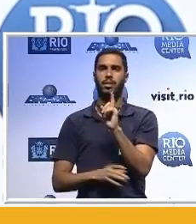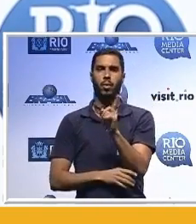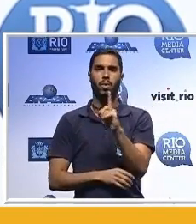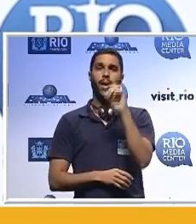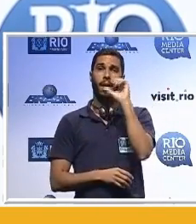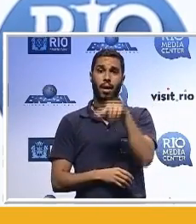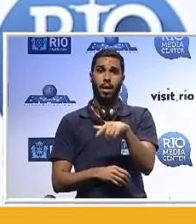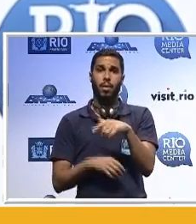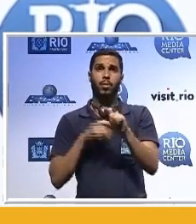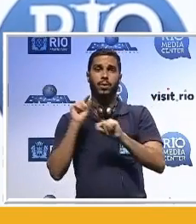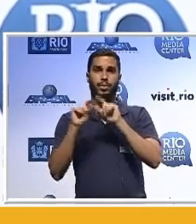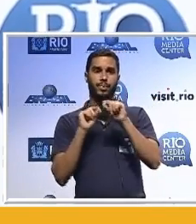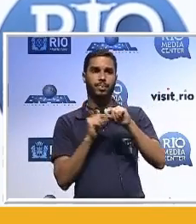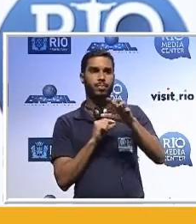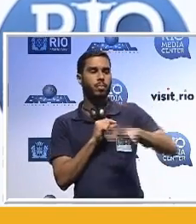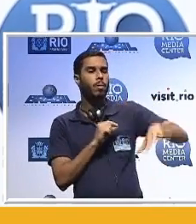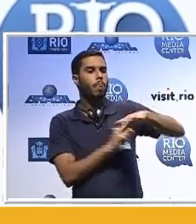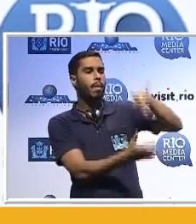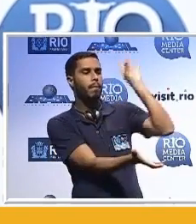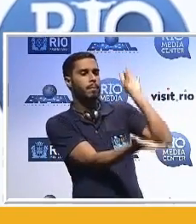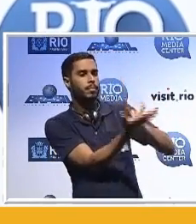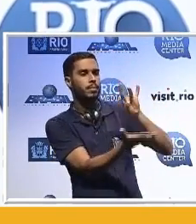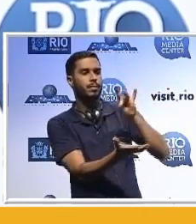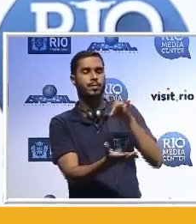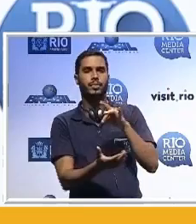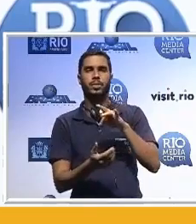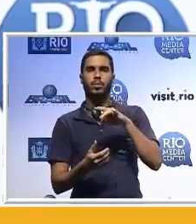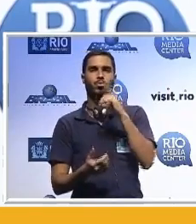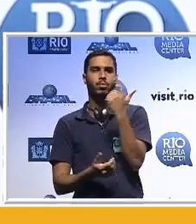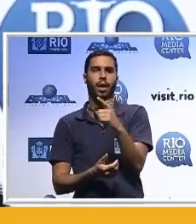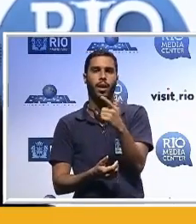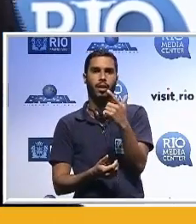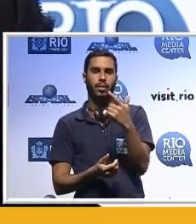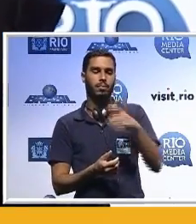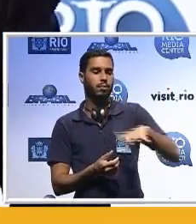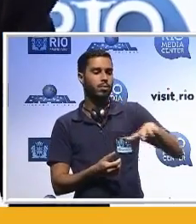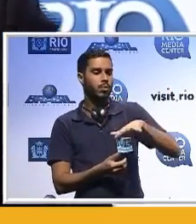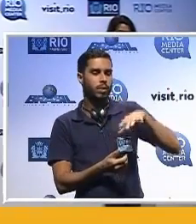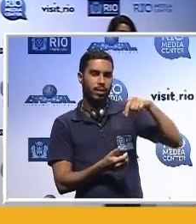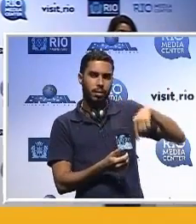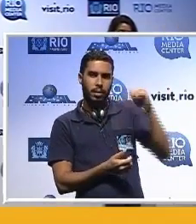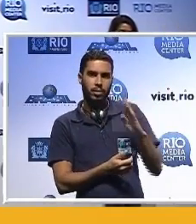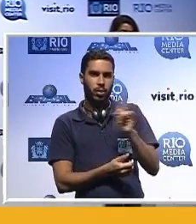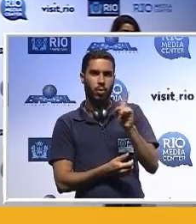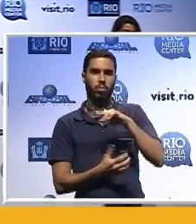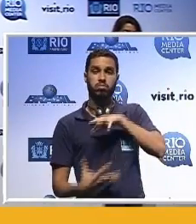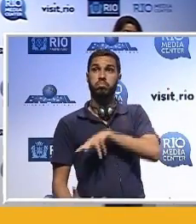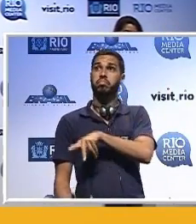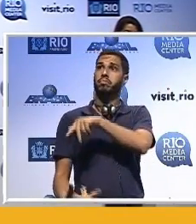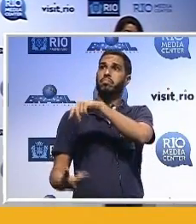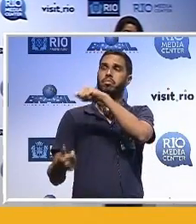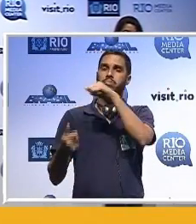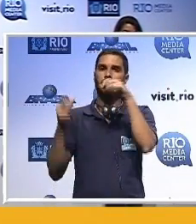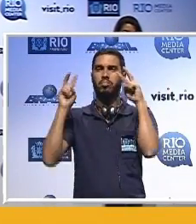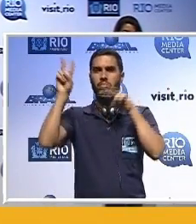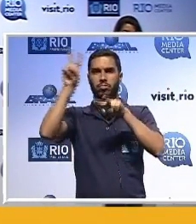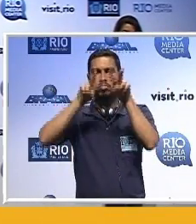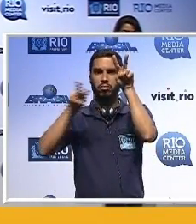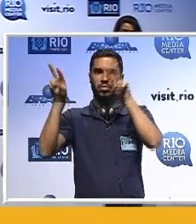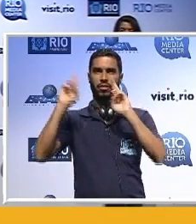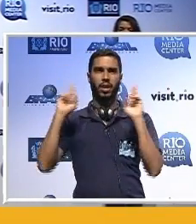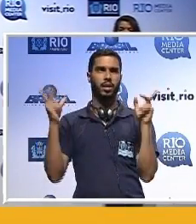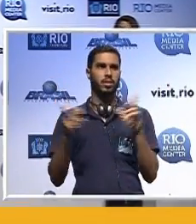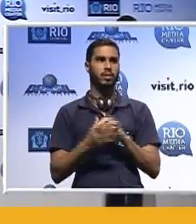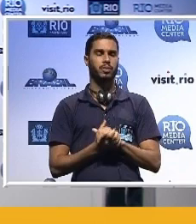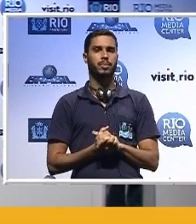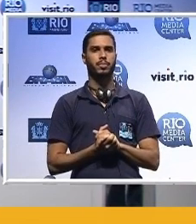da realidade, não uma visão global da realidade. Convidamos agora a jornalista Thaisa Dias,